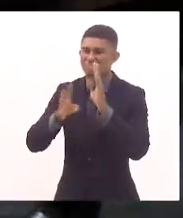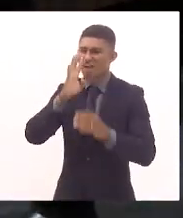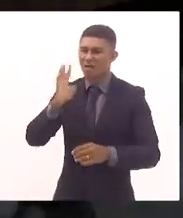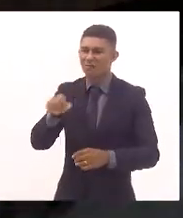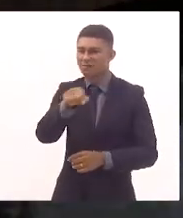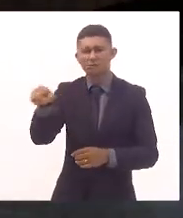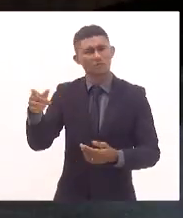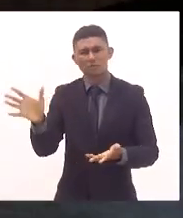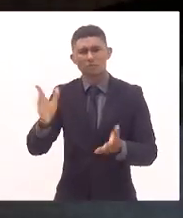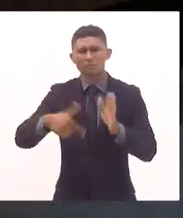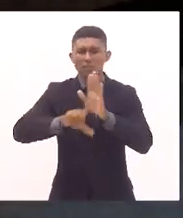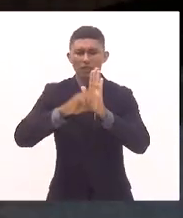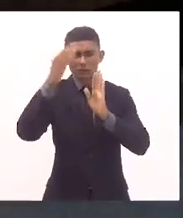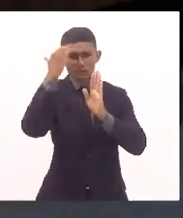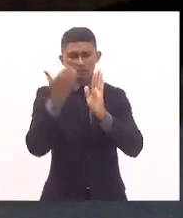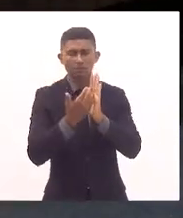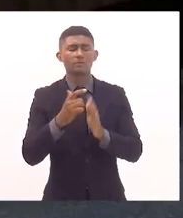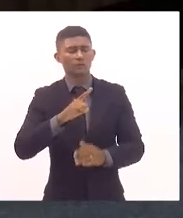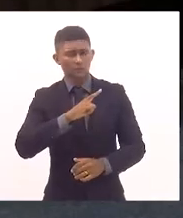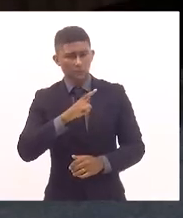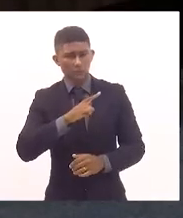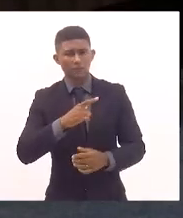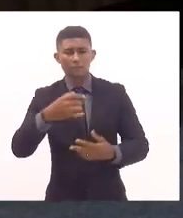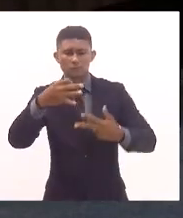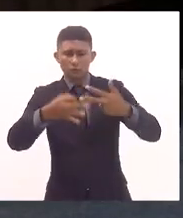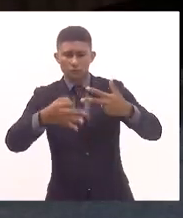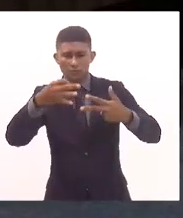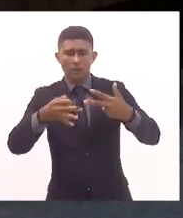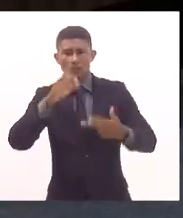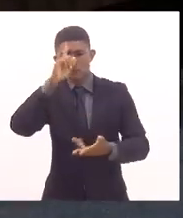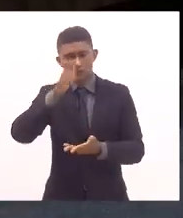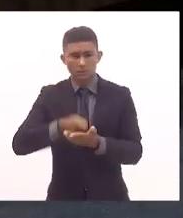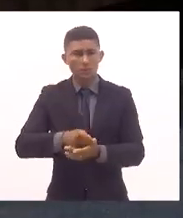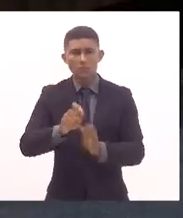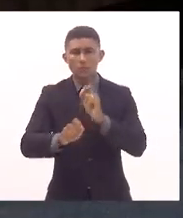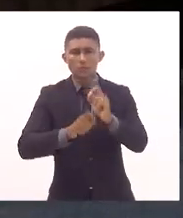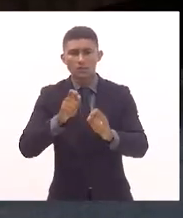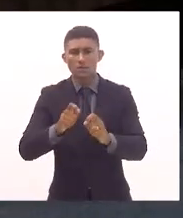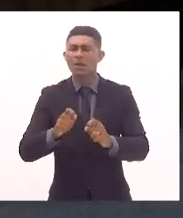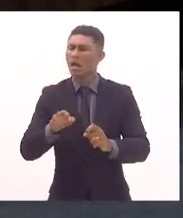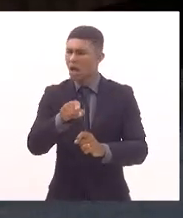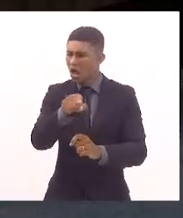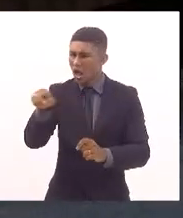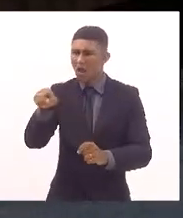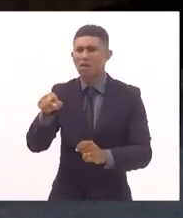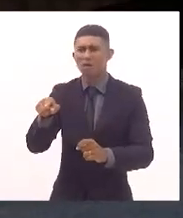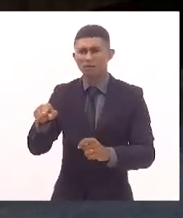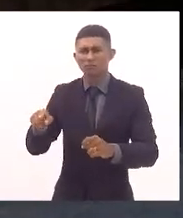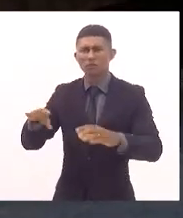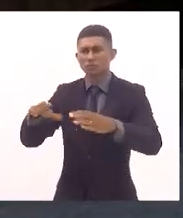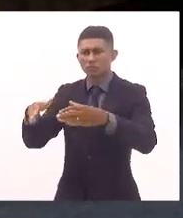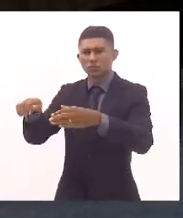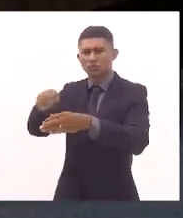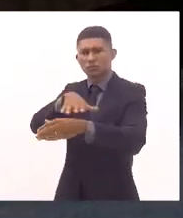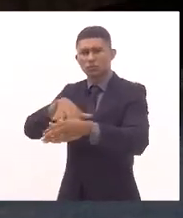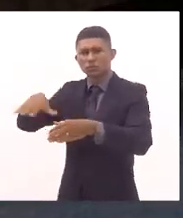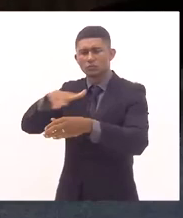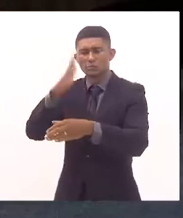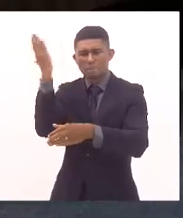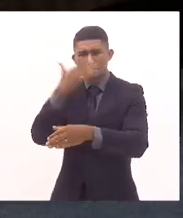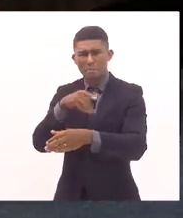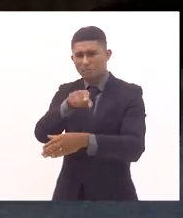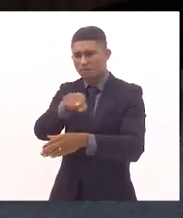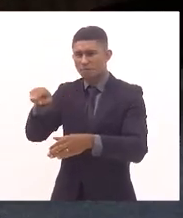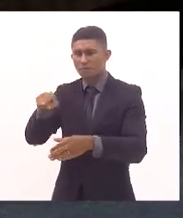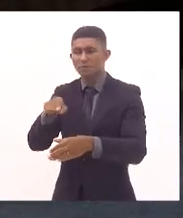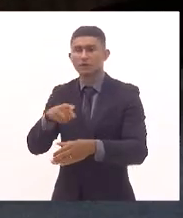lei. A gente teve uma decisão recente do Judiciário que criticou toda a cadeia de custódia das provas apresentadas